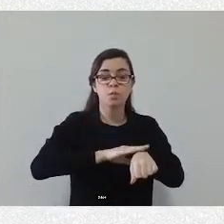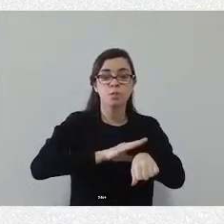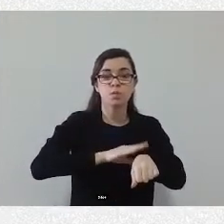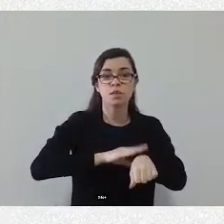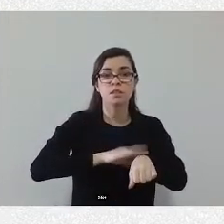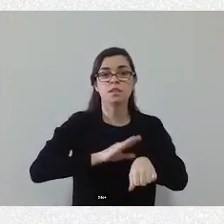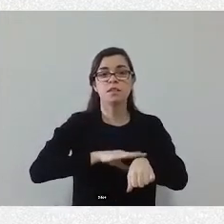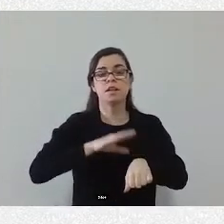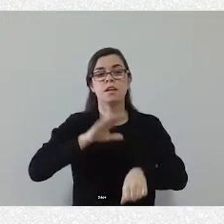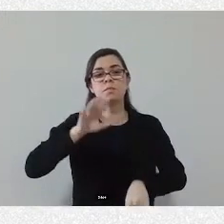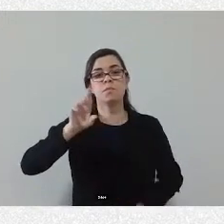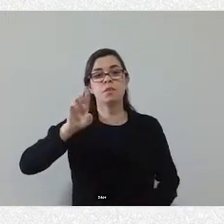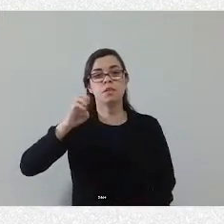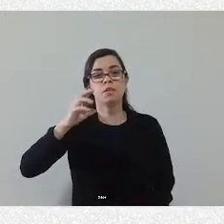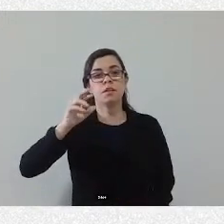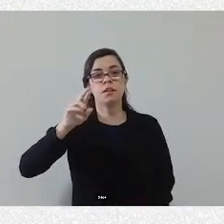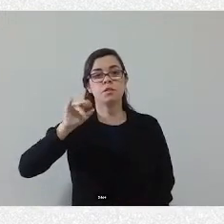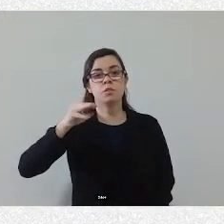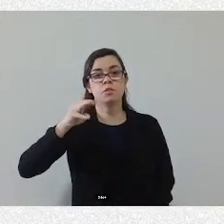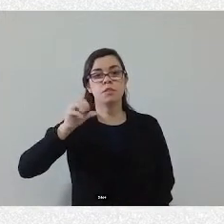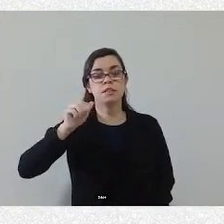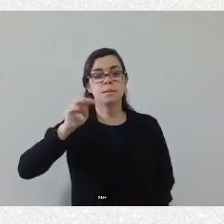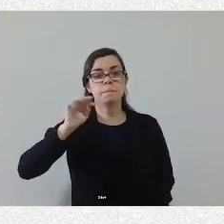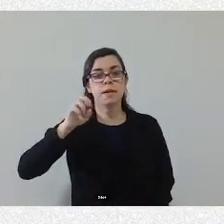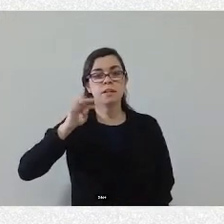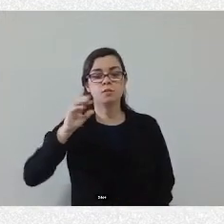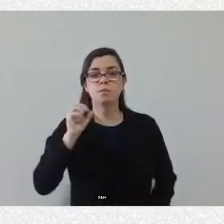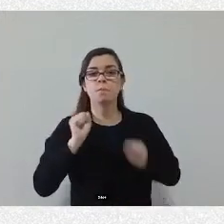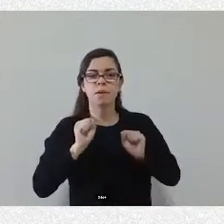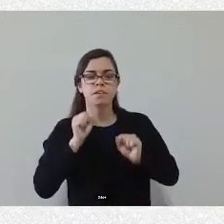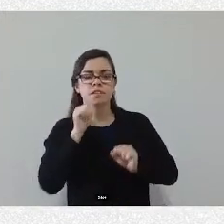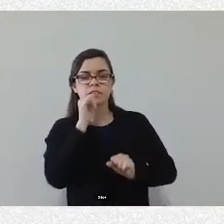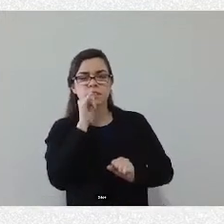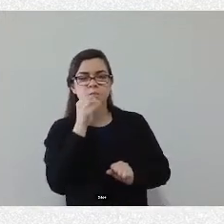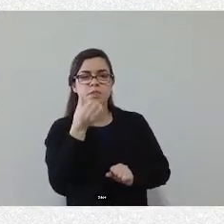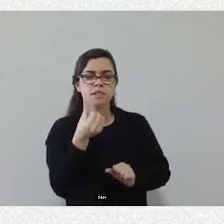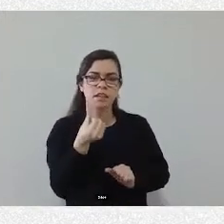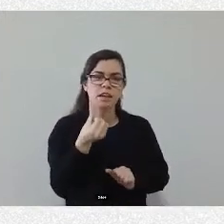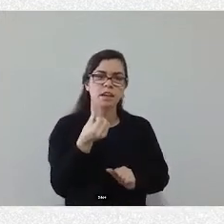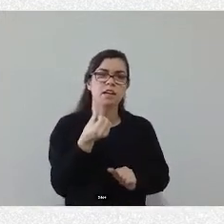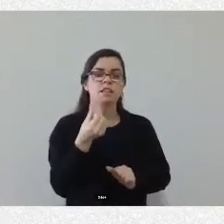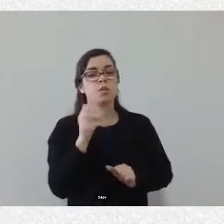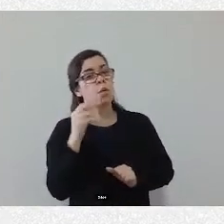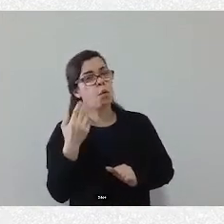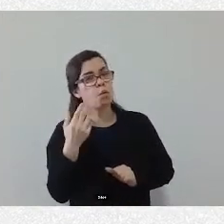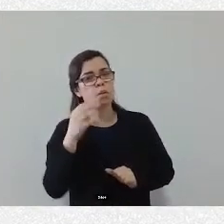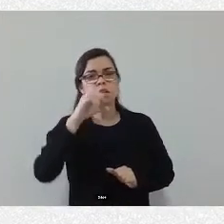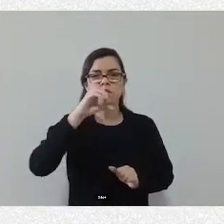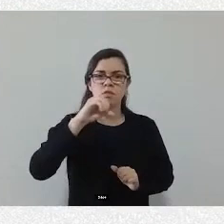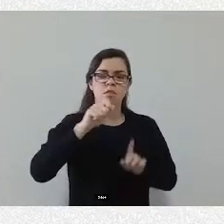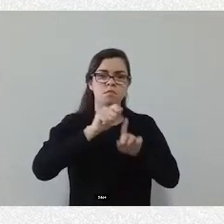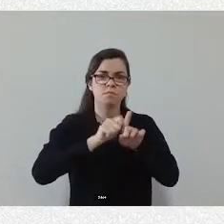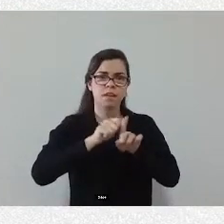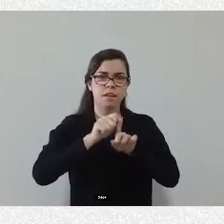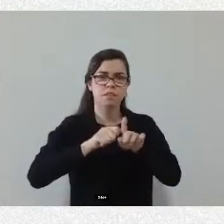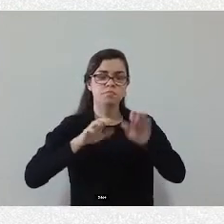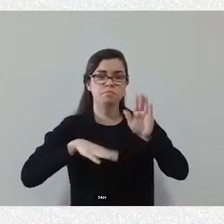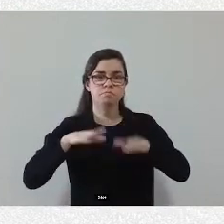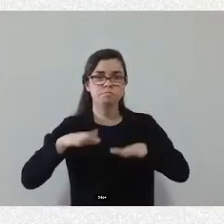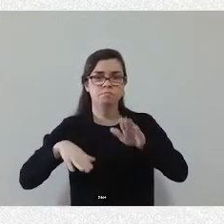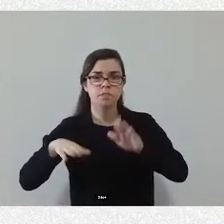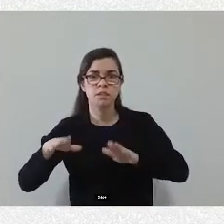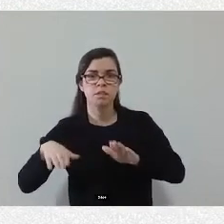ser prolongado, como 6, 9 meses. Isso vai determinar, né, o tempo que nós teremos, né, de